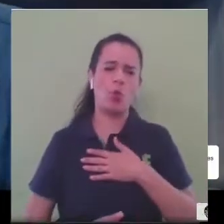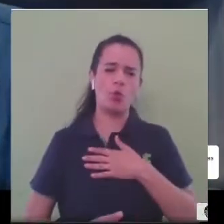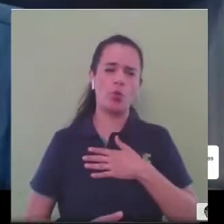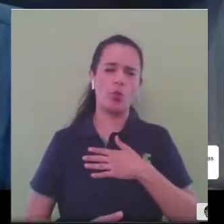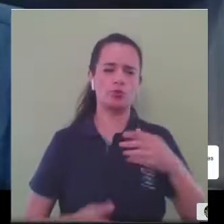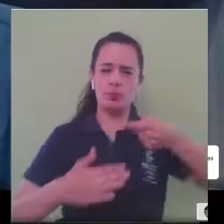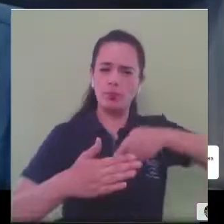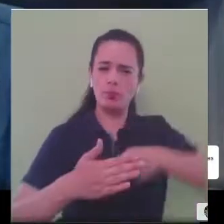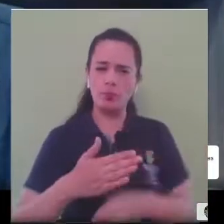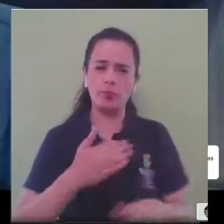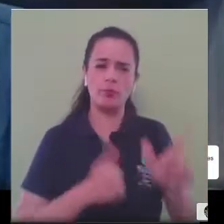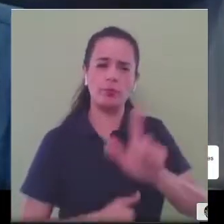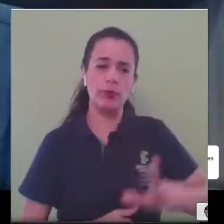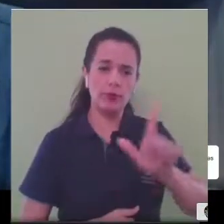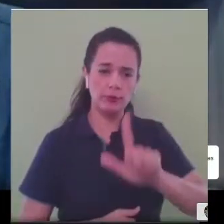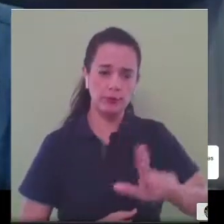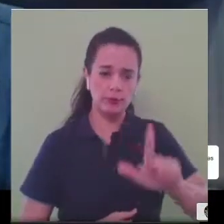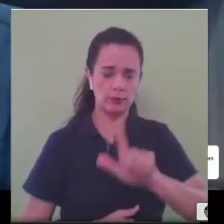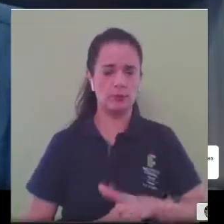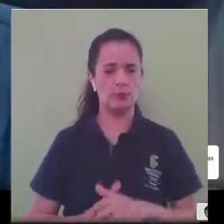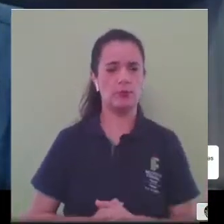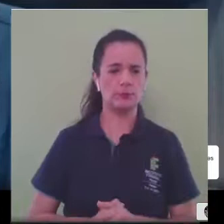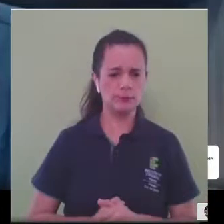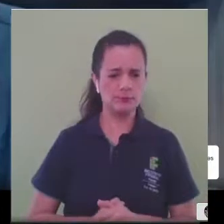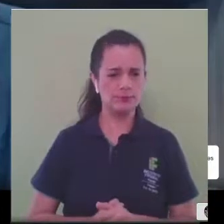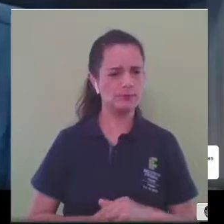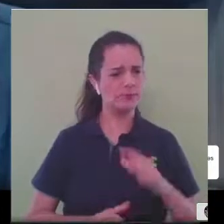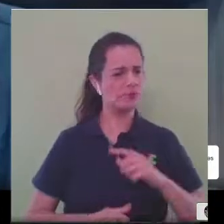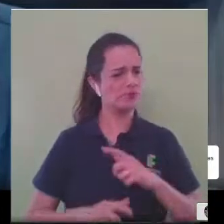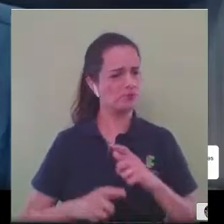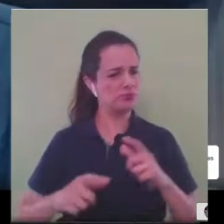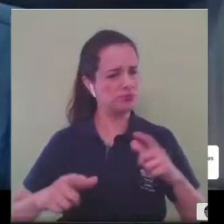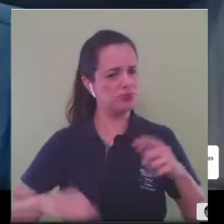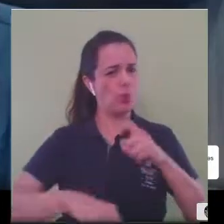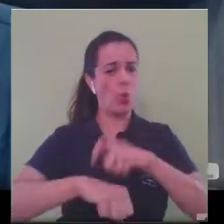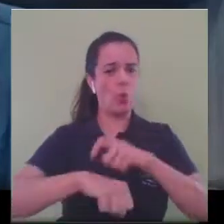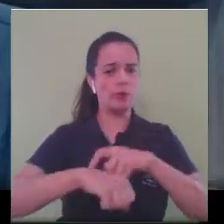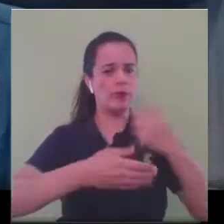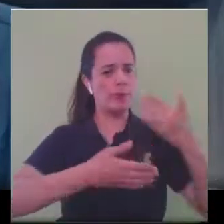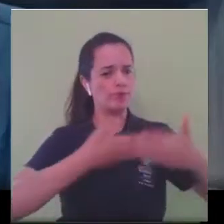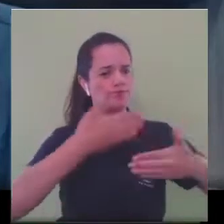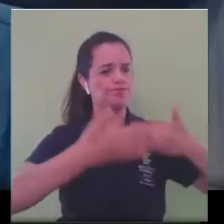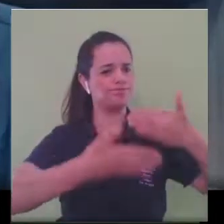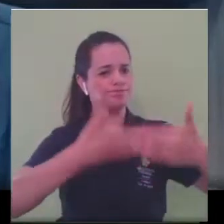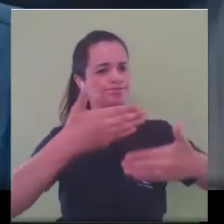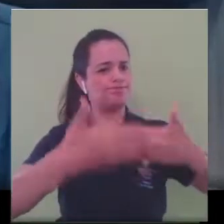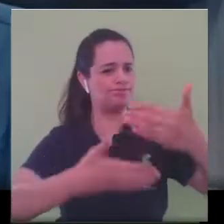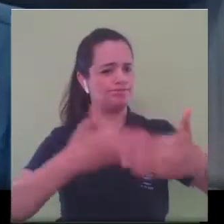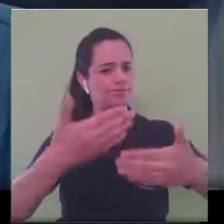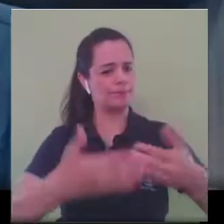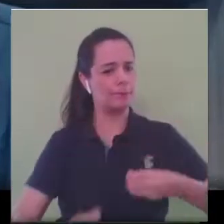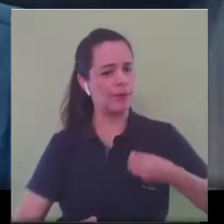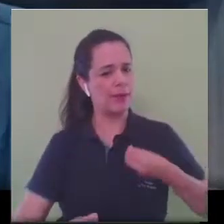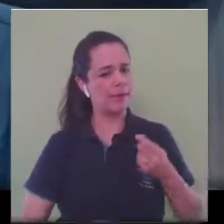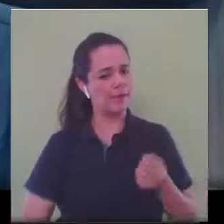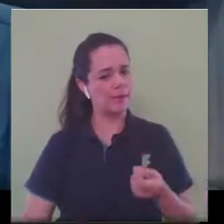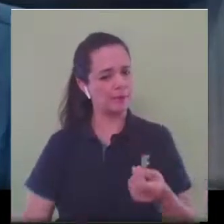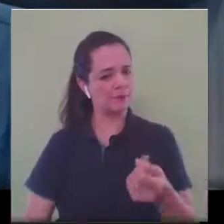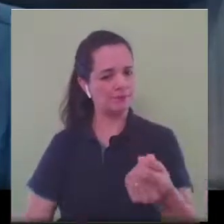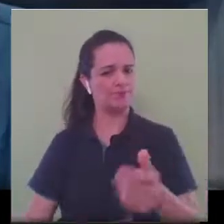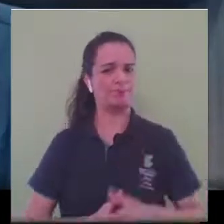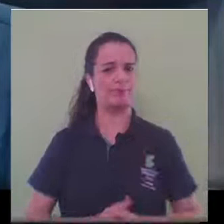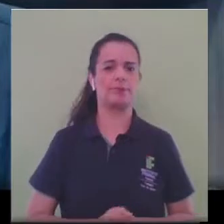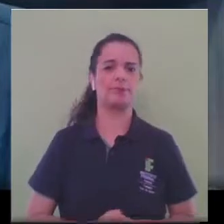tivermos passado por uma leitura ampla ao longo do tempo, propriamente, né? Da nossa vida. Depois temos o ensaio do